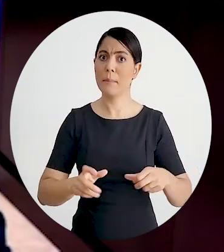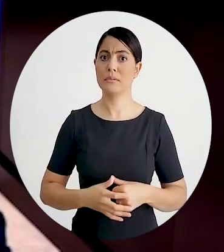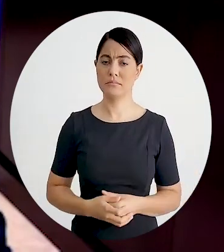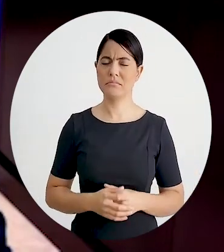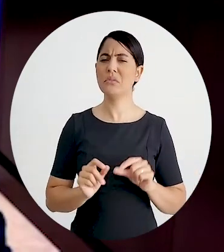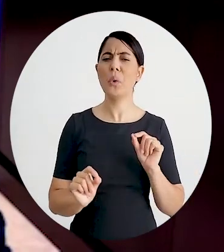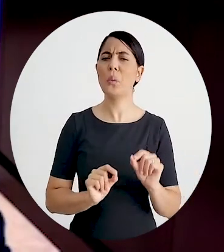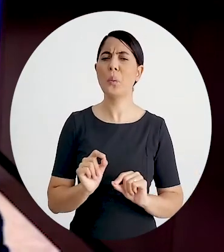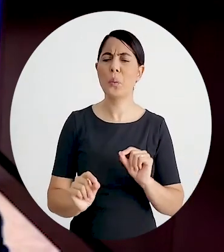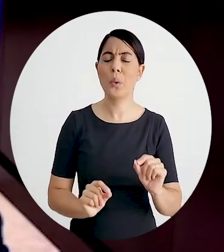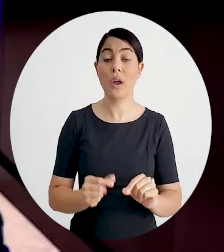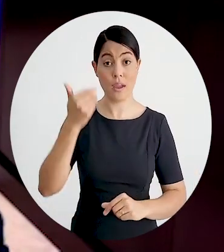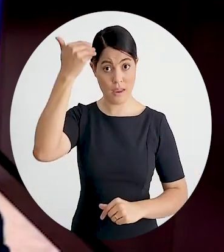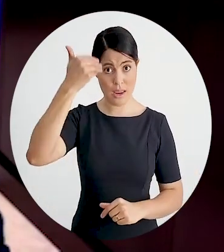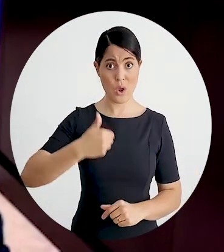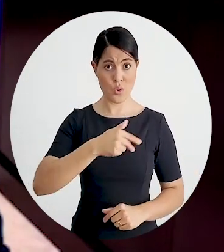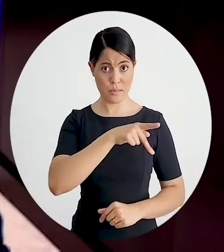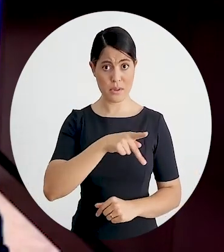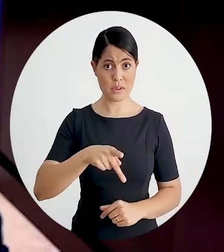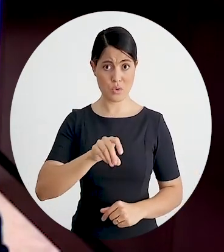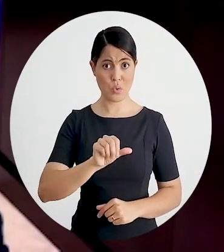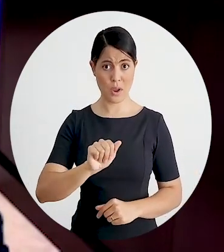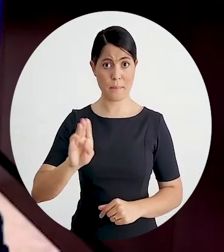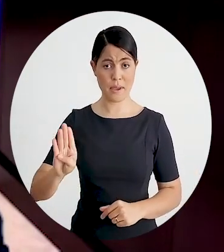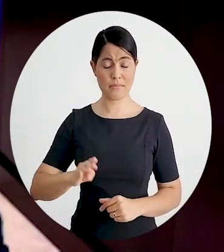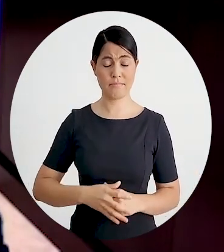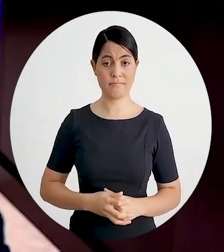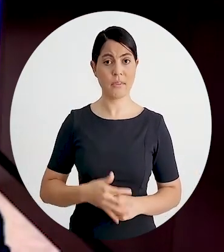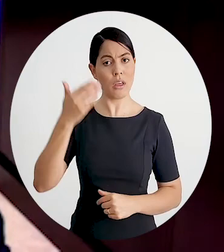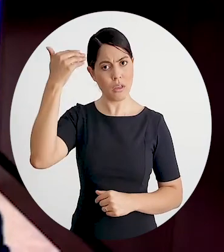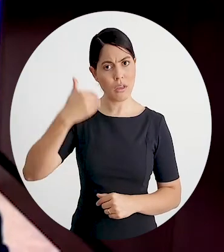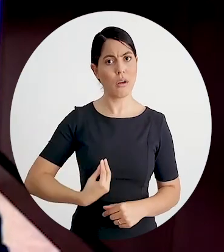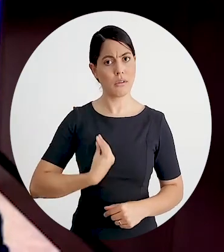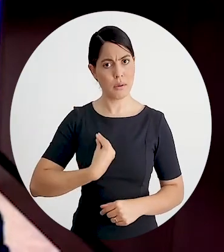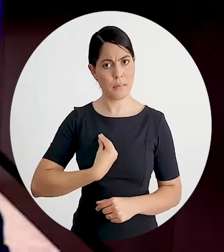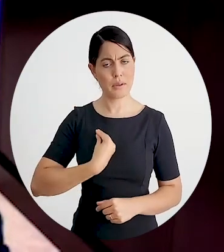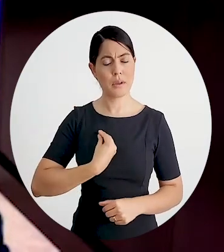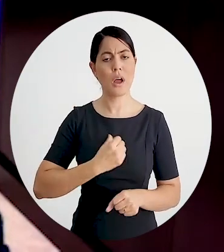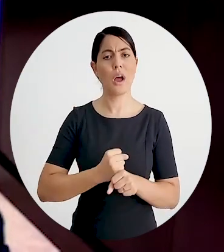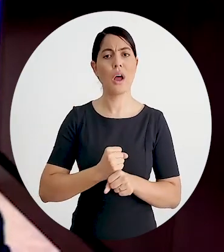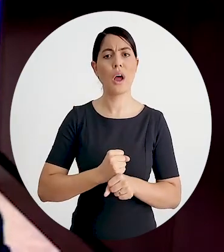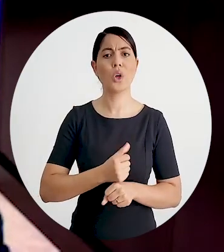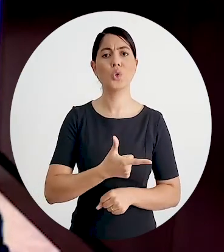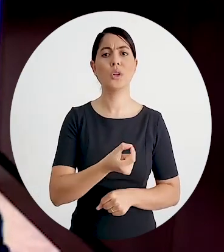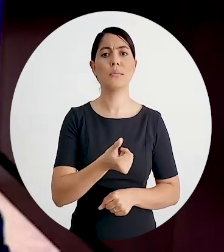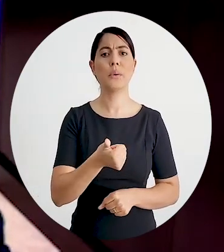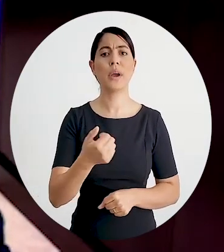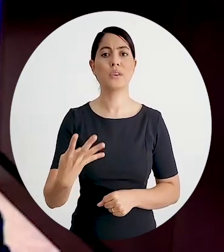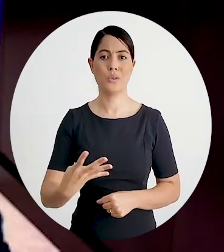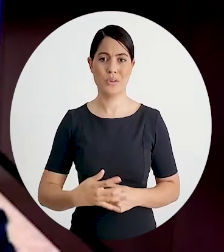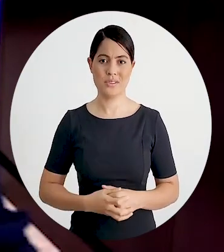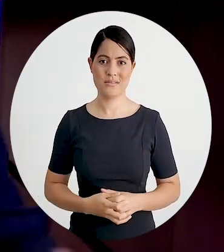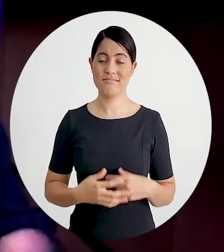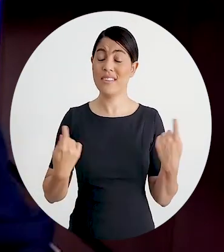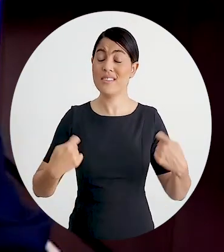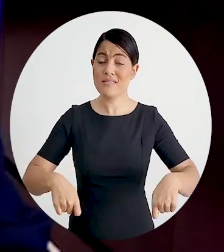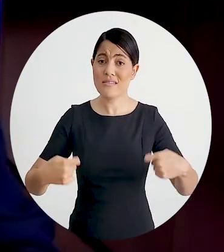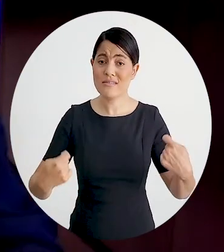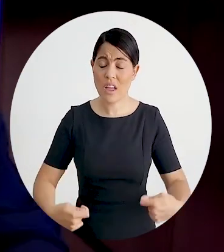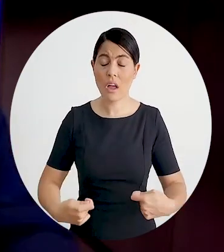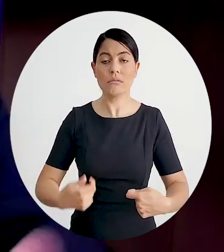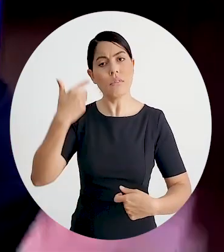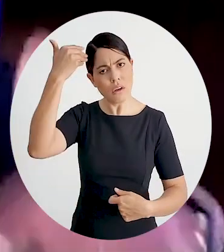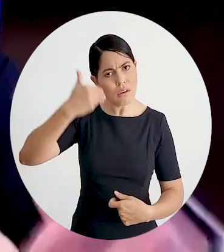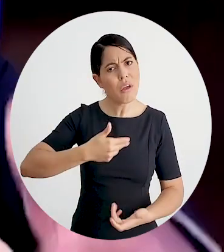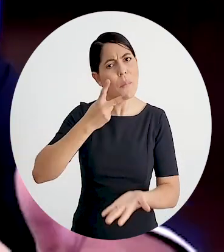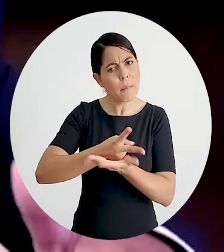determinado tema, que era a defesa que, como presidente da OAB, eu estava a fazer em 2014 de uma necessária